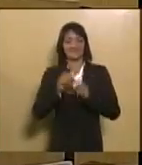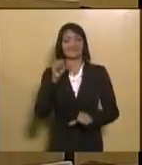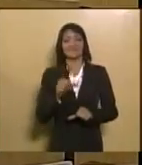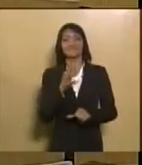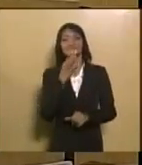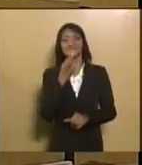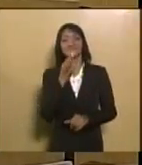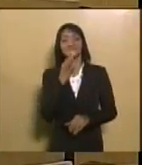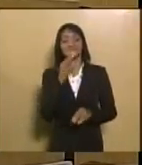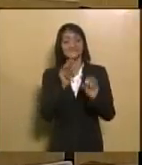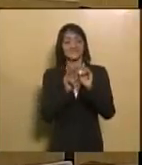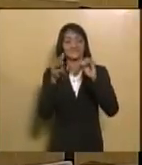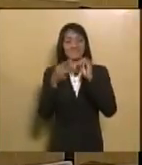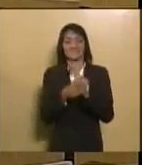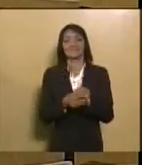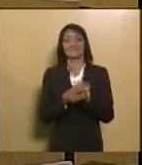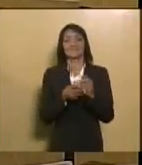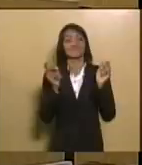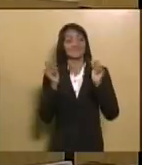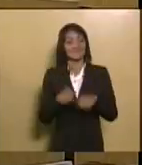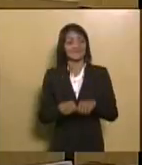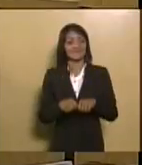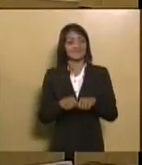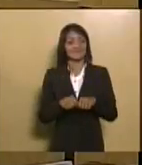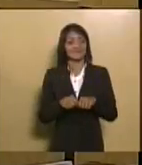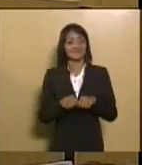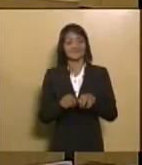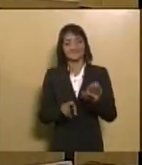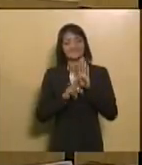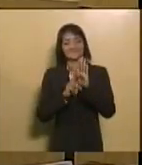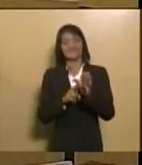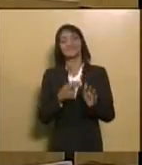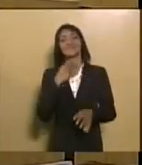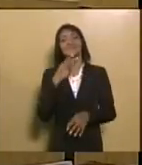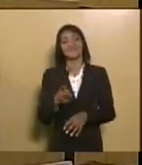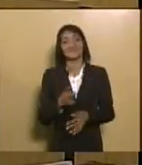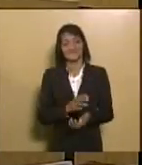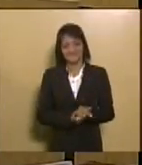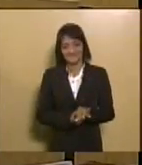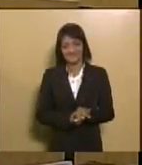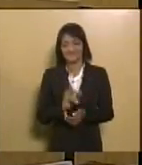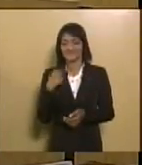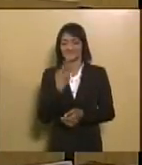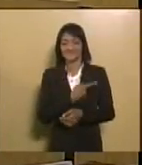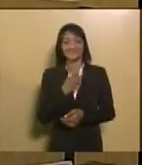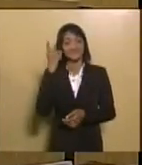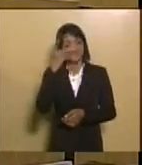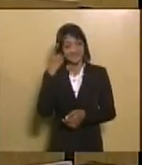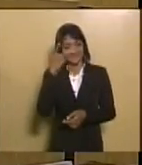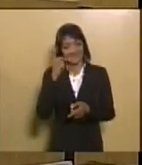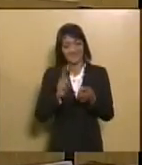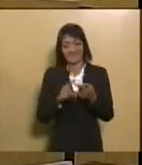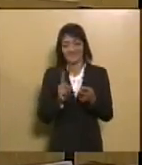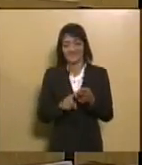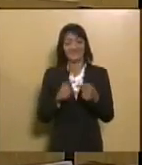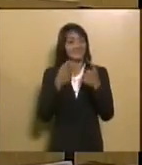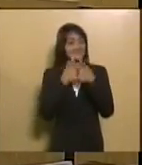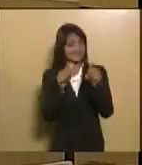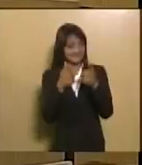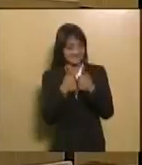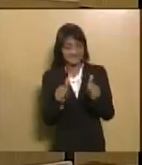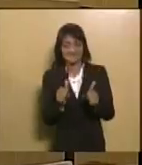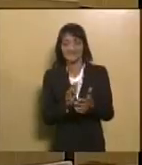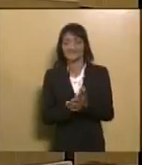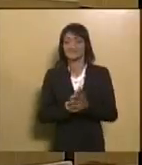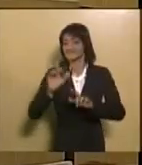faça sua voz a ser ouvida, é um material que foi distribuído aí para nós, deputados, já tem também nos ônibus da cidade,